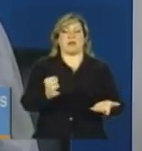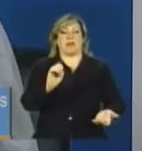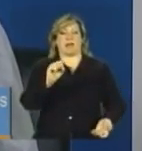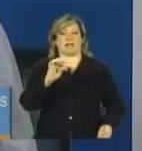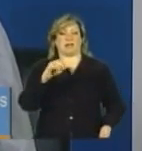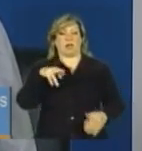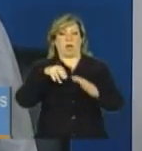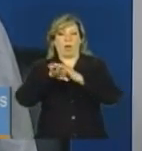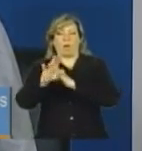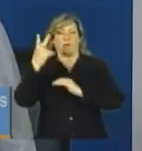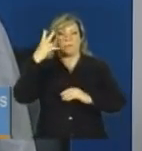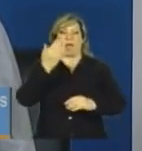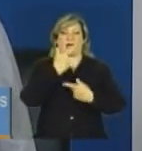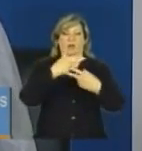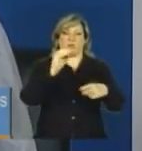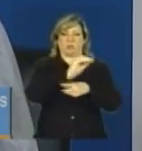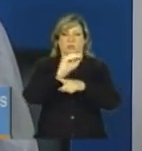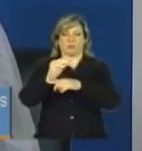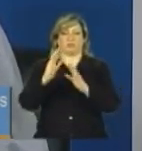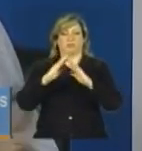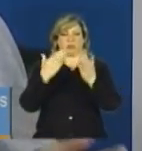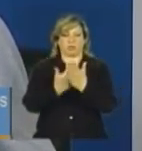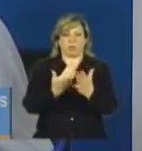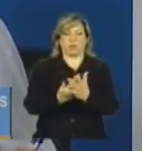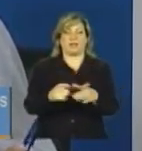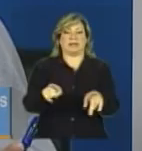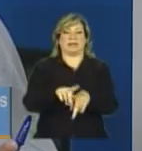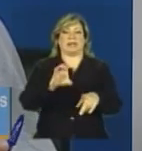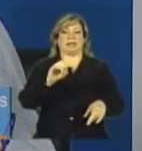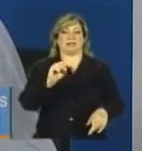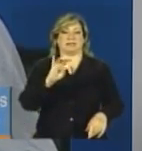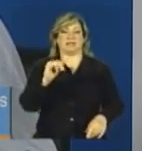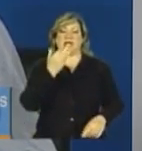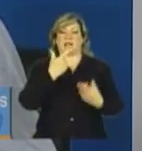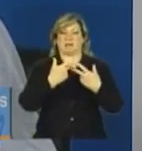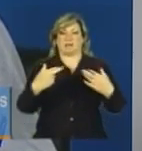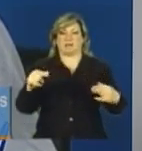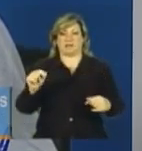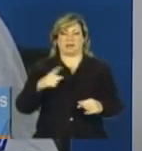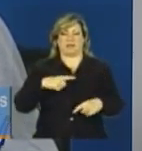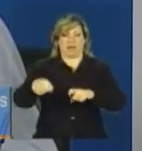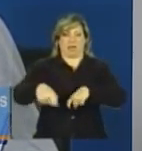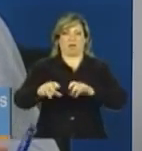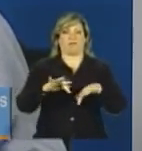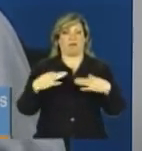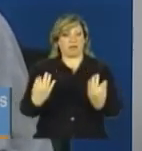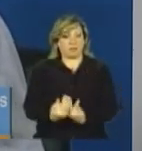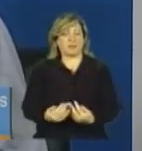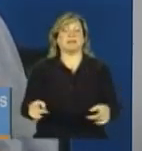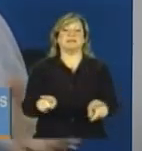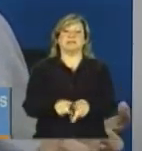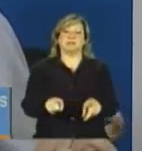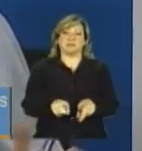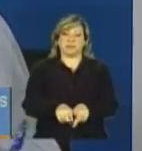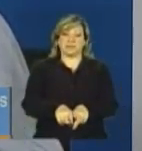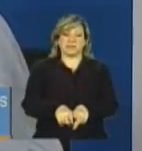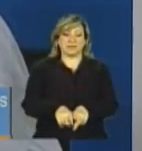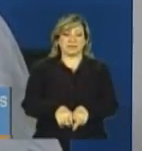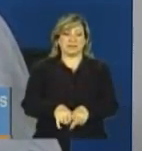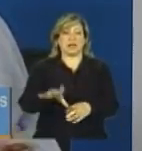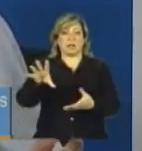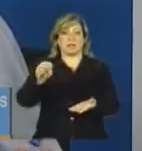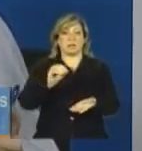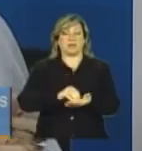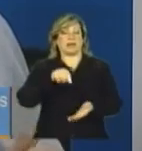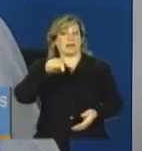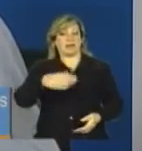para alimentação escolar eh e para cestas alimentares da agricultura familiar, quanto, né, eh pegar